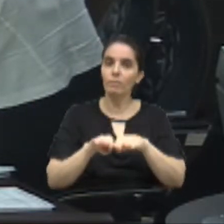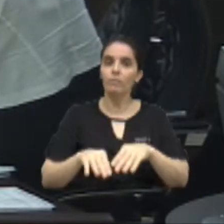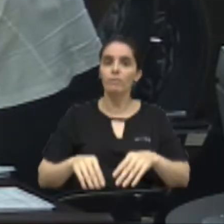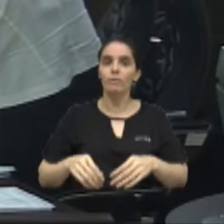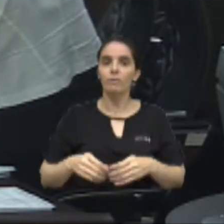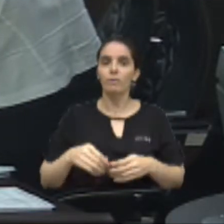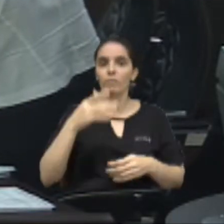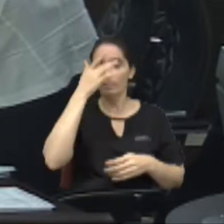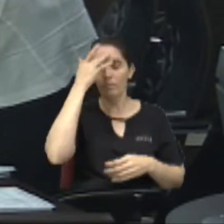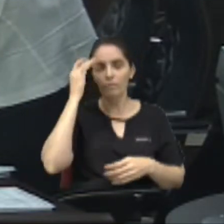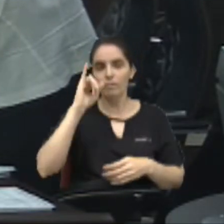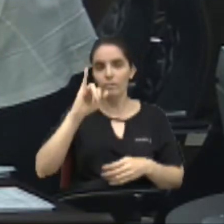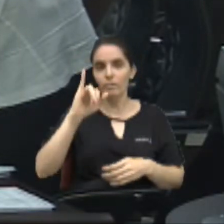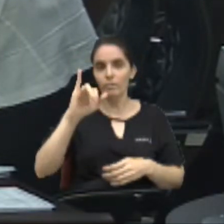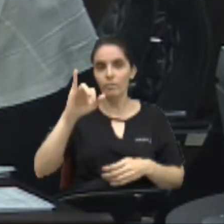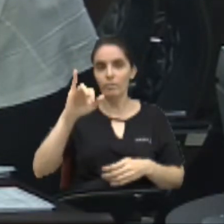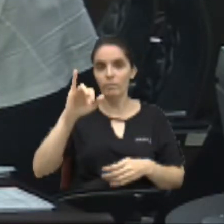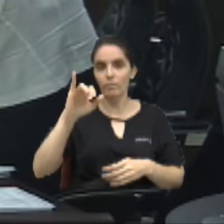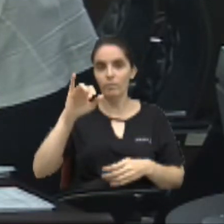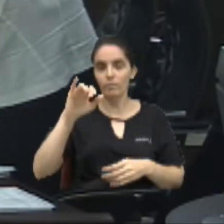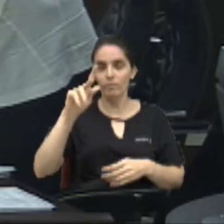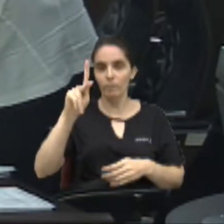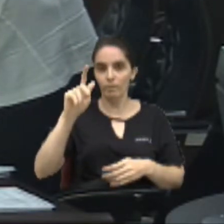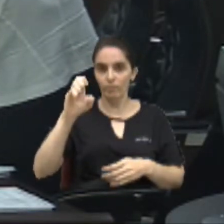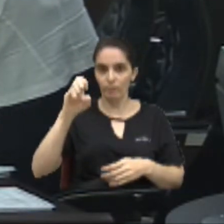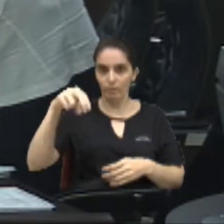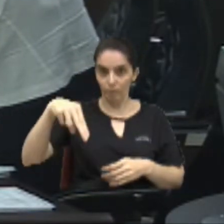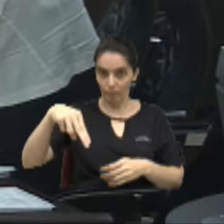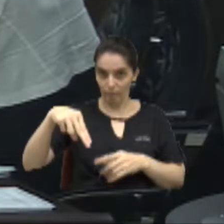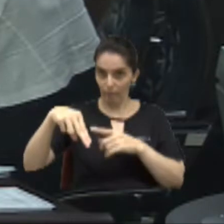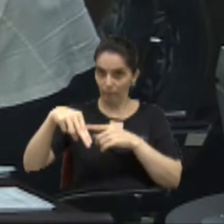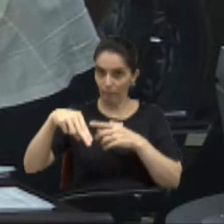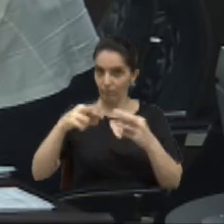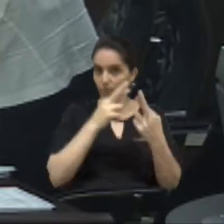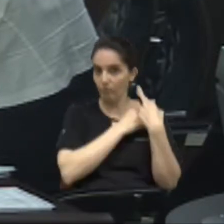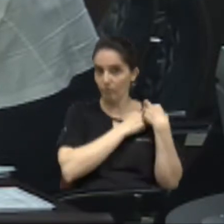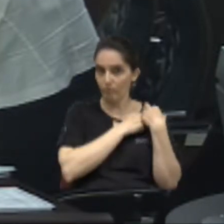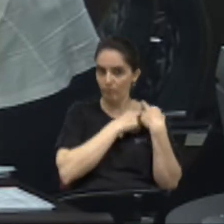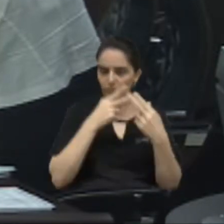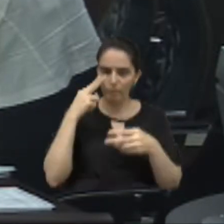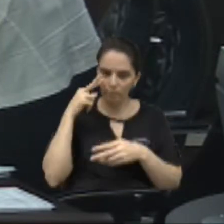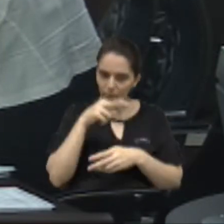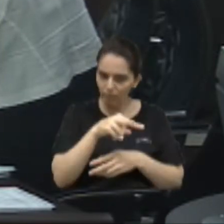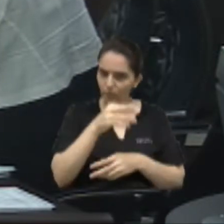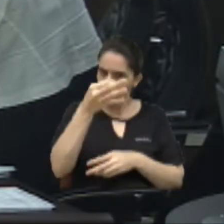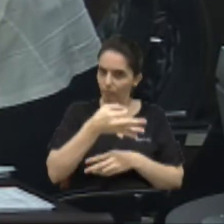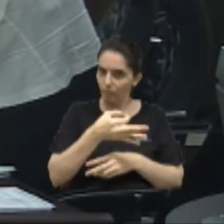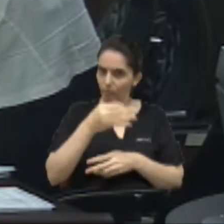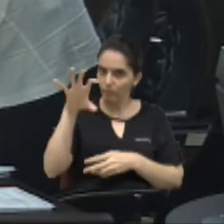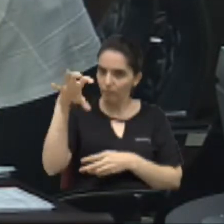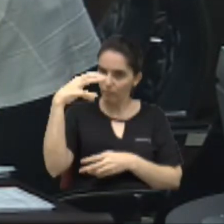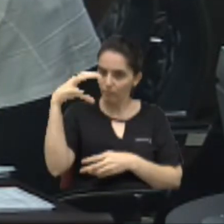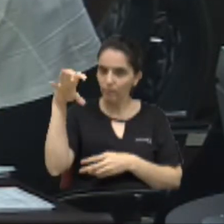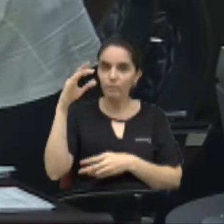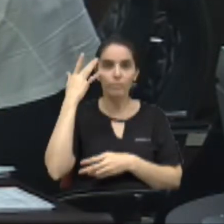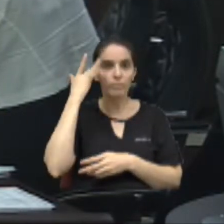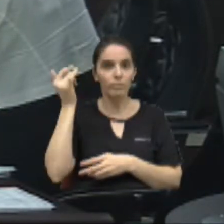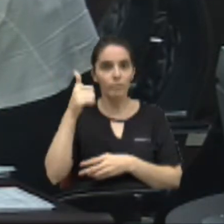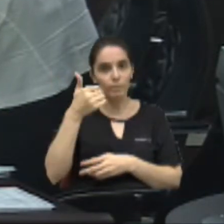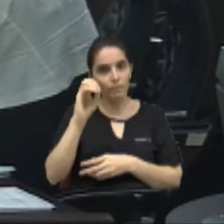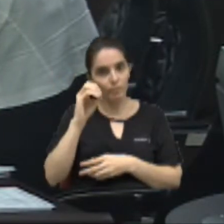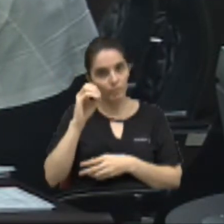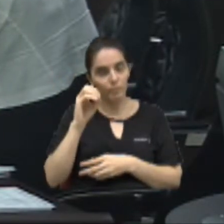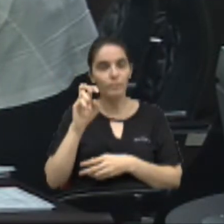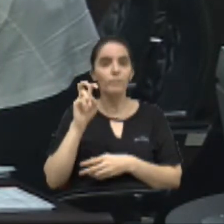do IPEM, que é pesos e medidas. Então, fica o convite aqui da comissão para todos que queiram acompanhar amanhã às 10 horas lá e